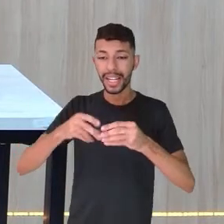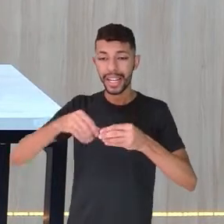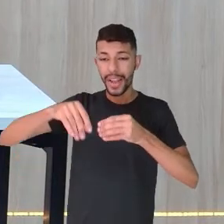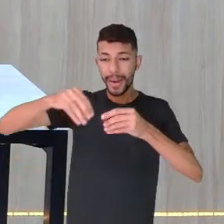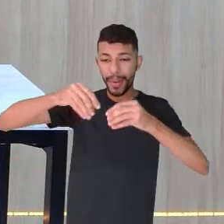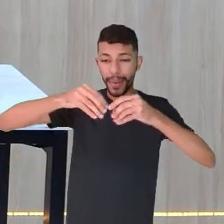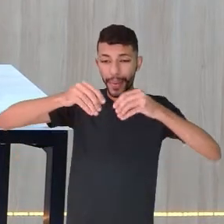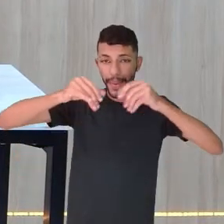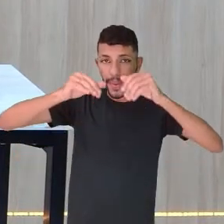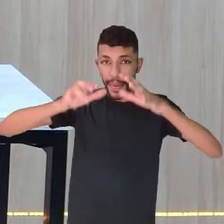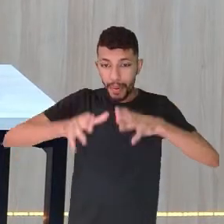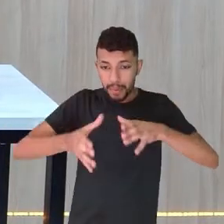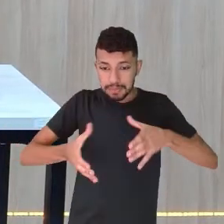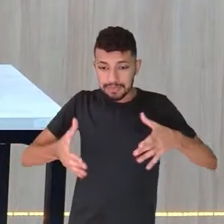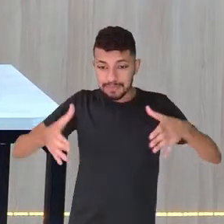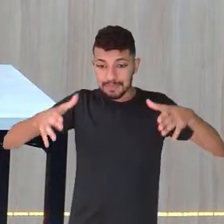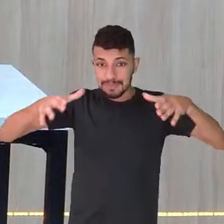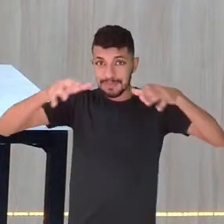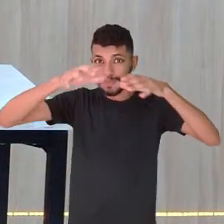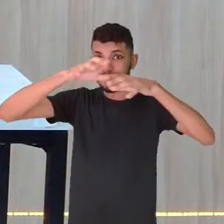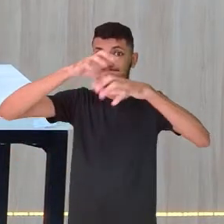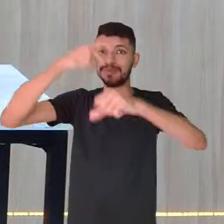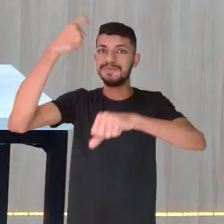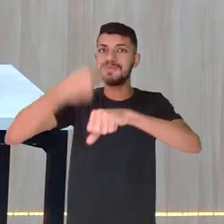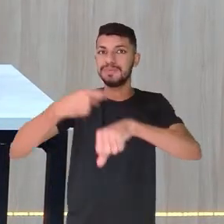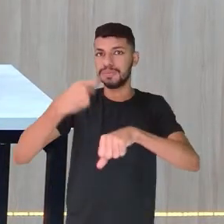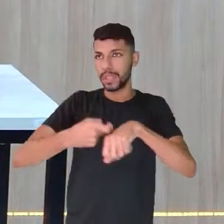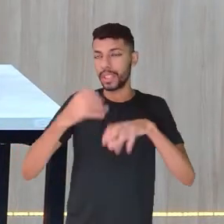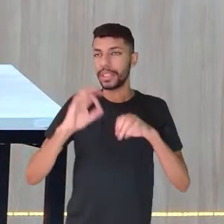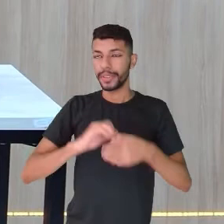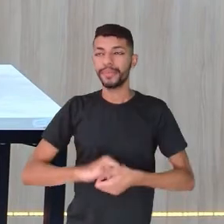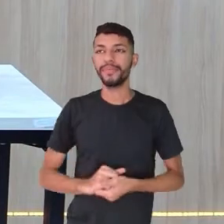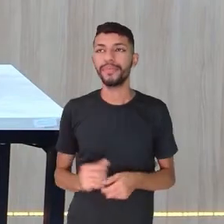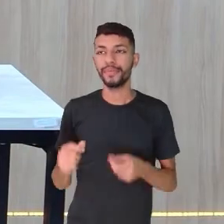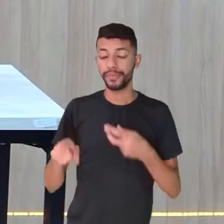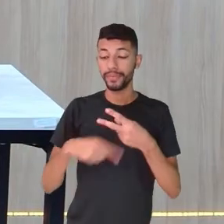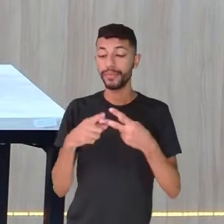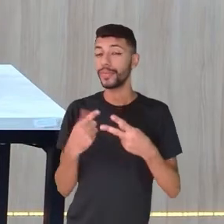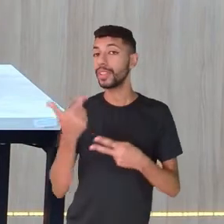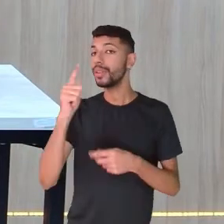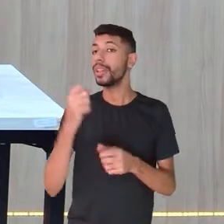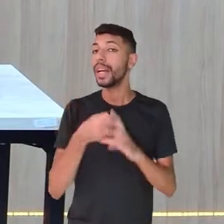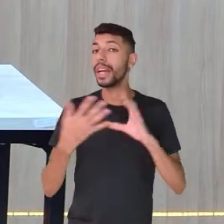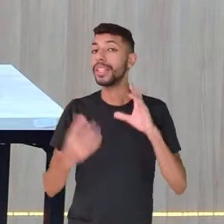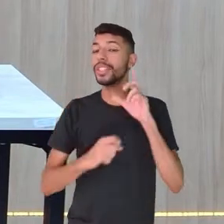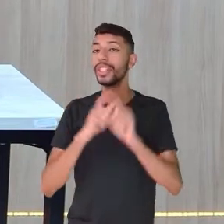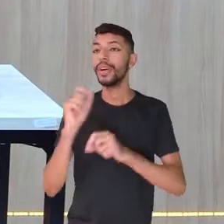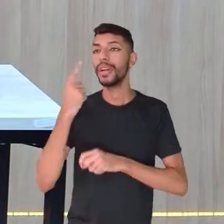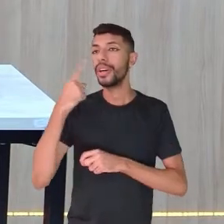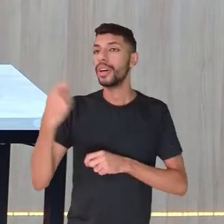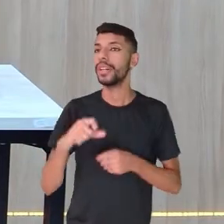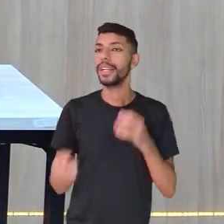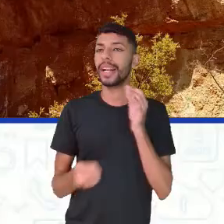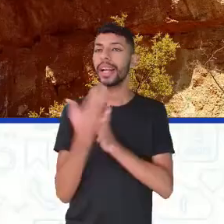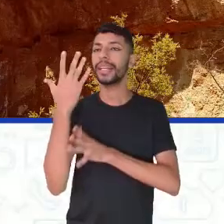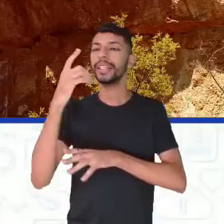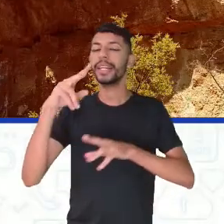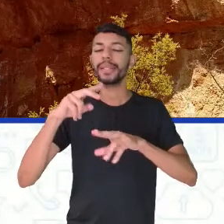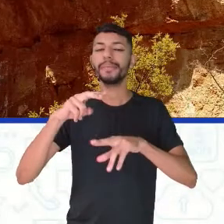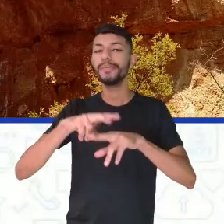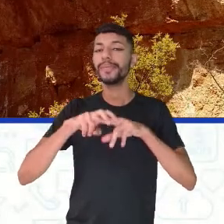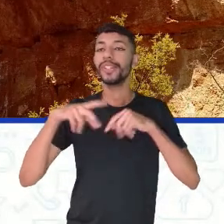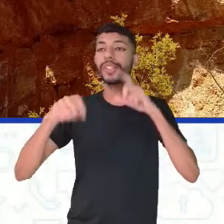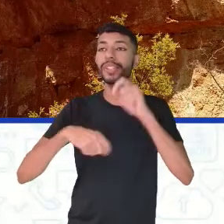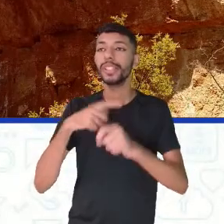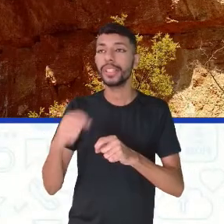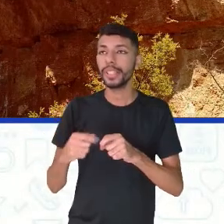que nós vamos ter essa solidificação. Qual seria a outra característica? Elas são formadas, veja aí, ó, por detritos,